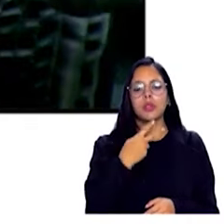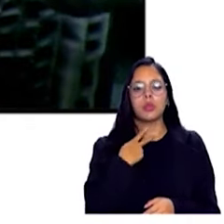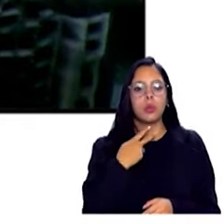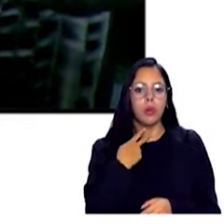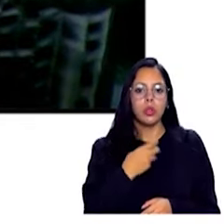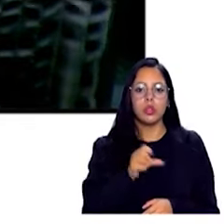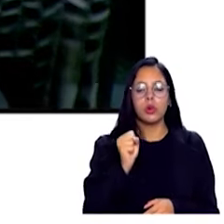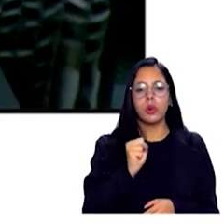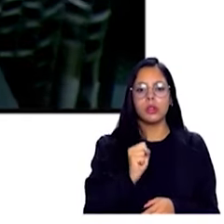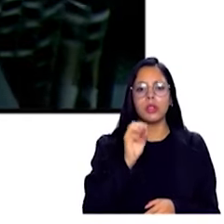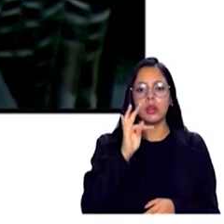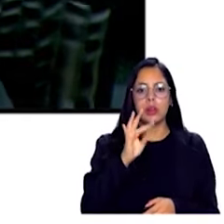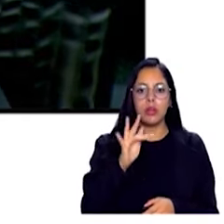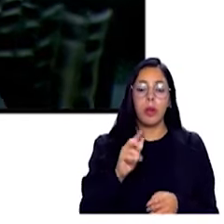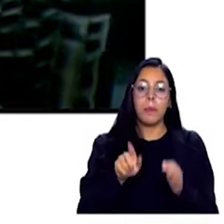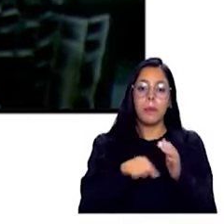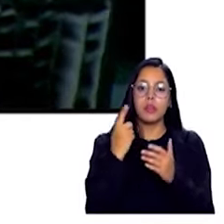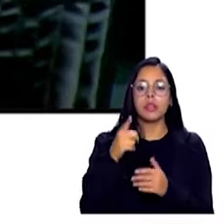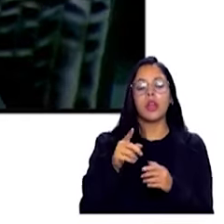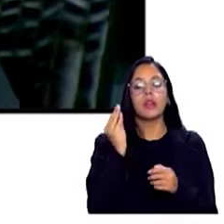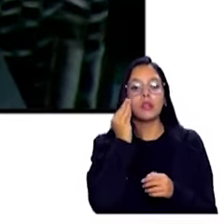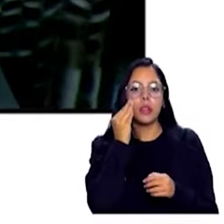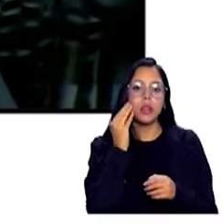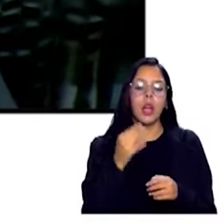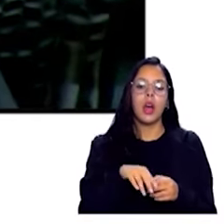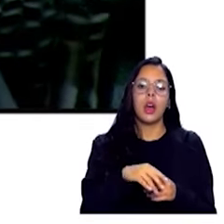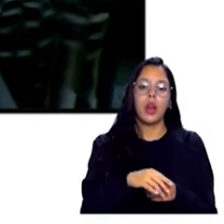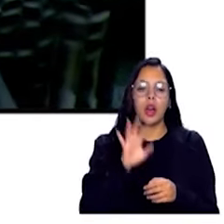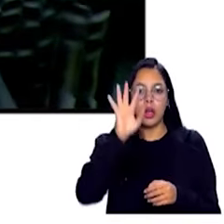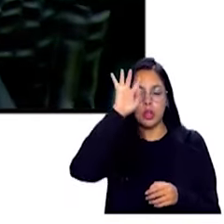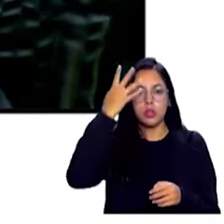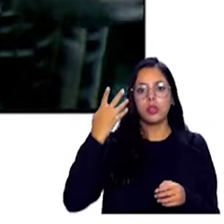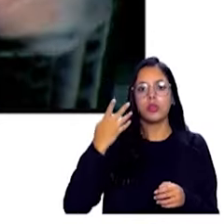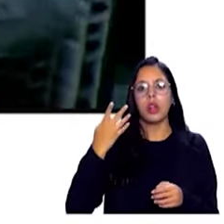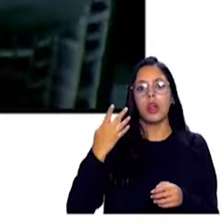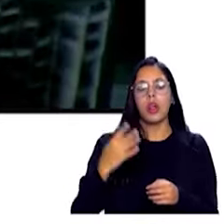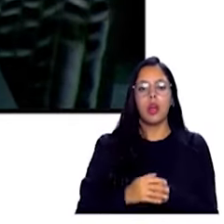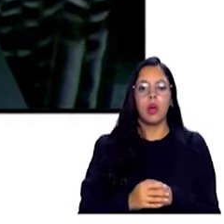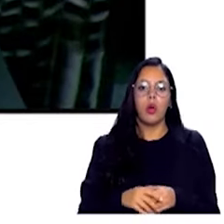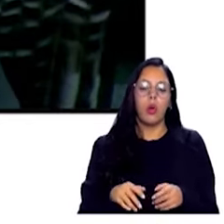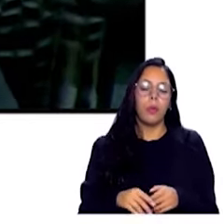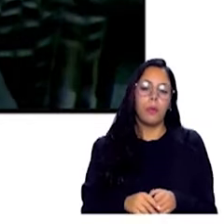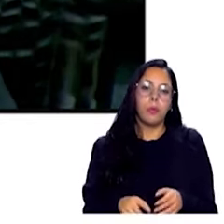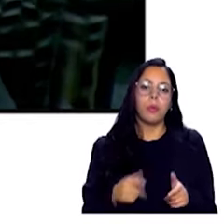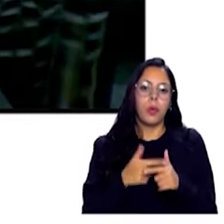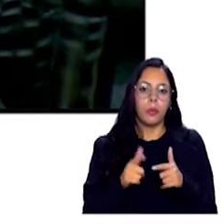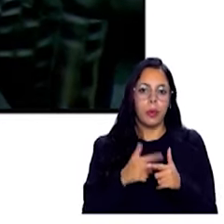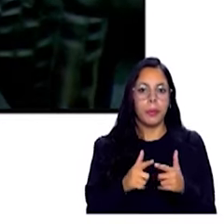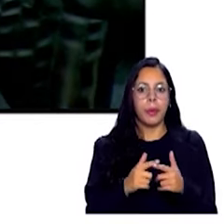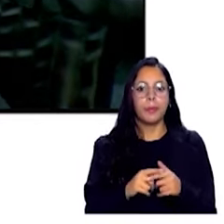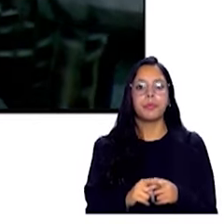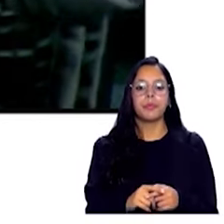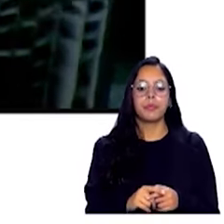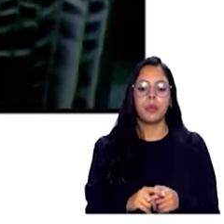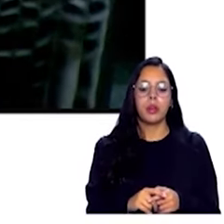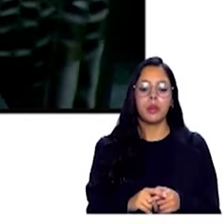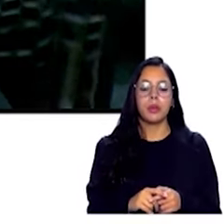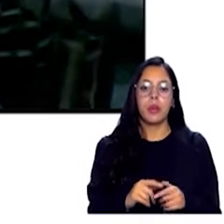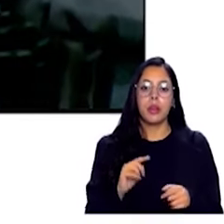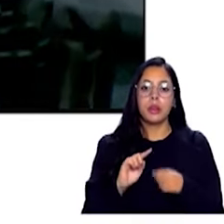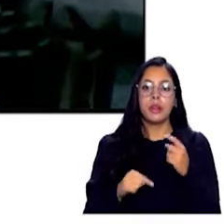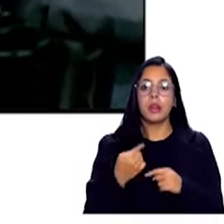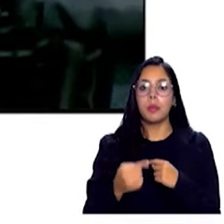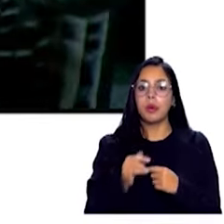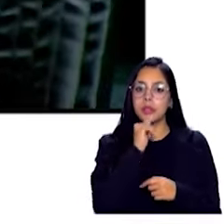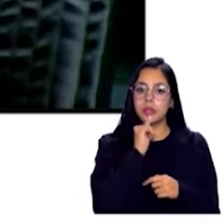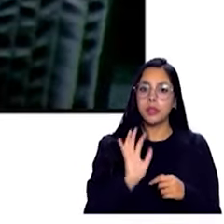resolver esse problema de outra forma vai cobrar esses valores de forma administrativa vai cobrar esses valores de forma consensual se nada